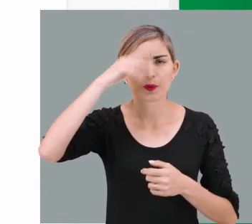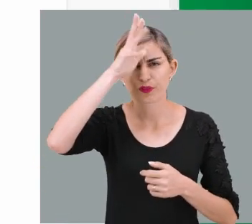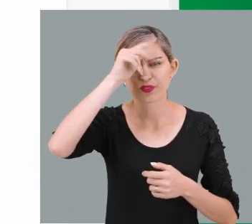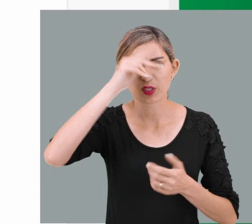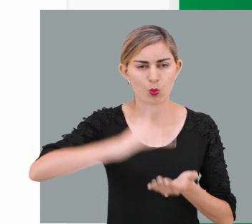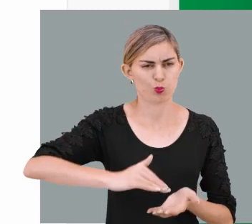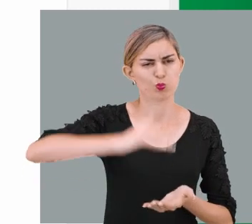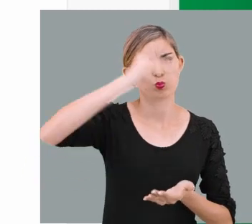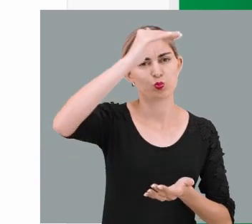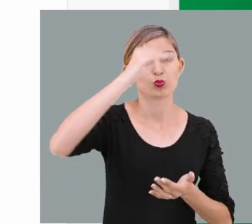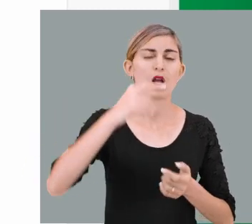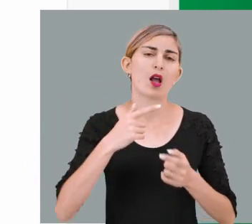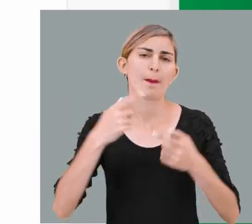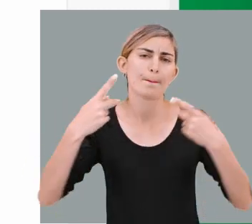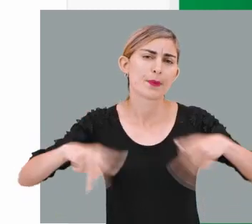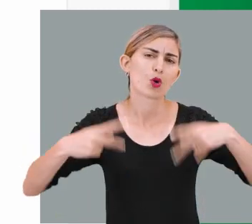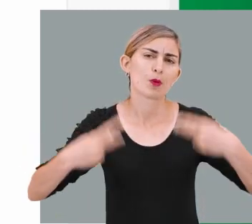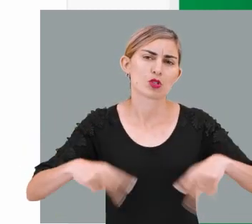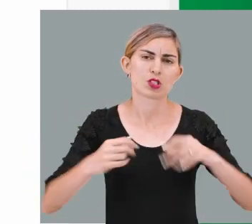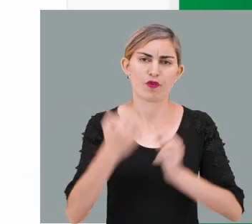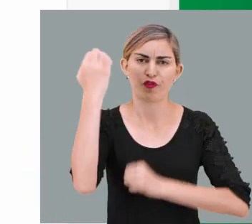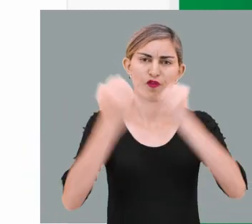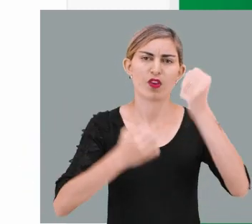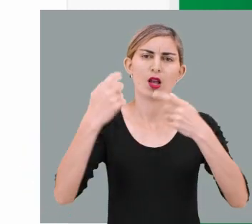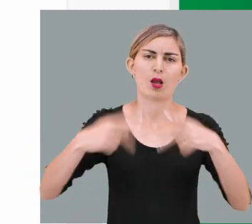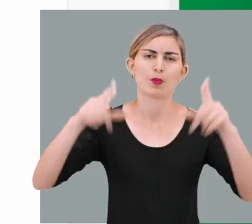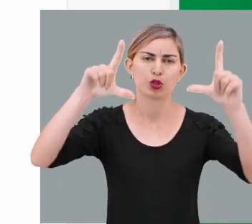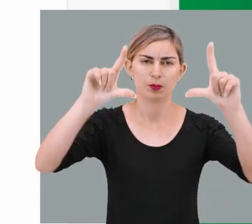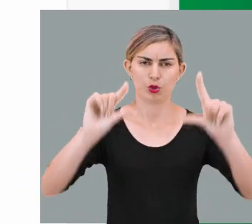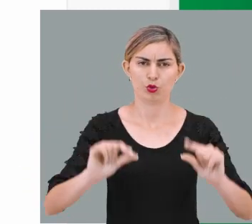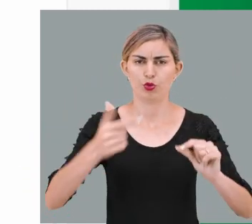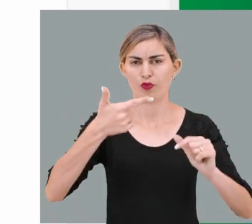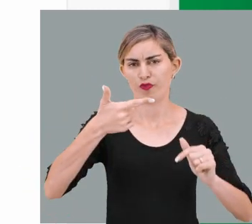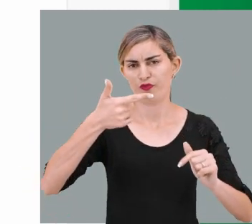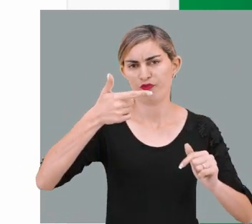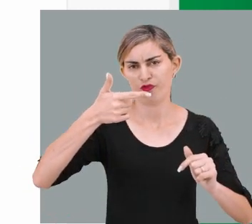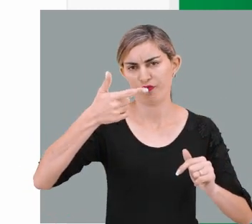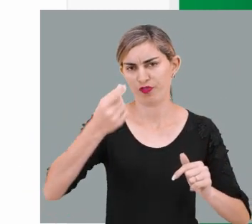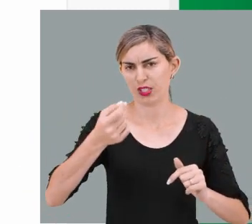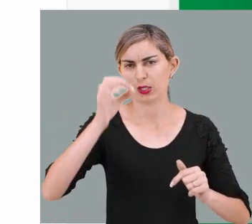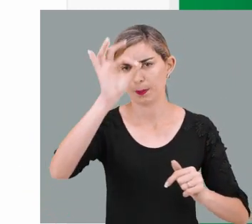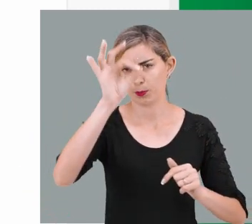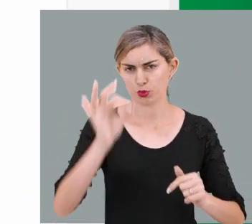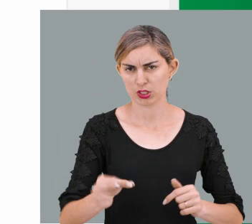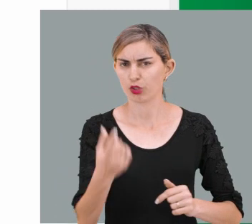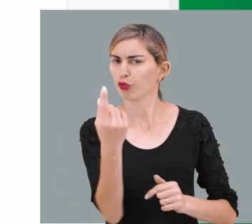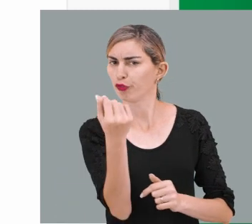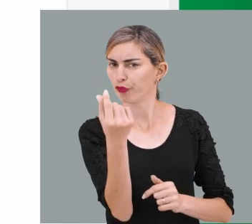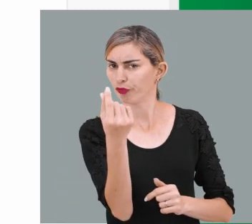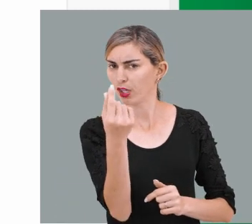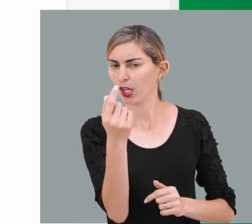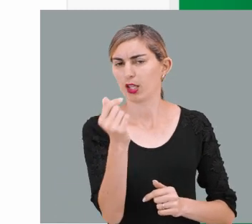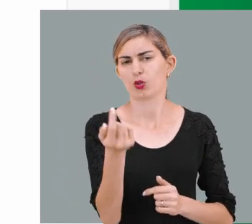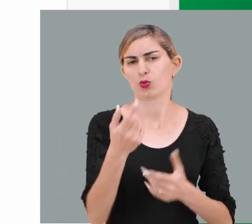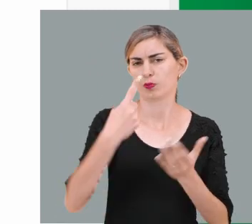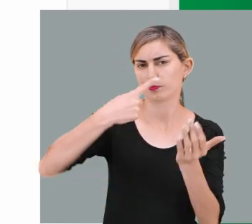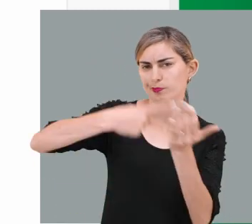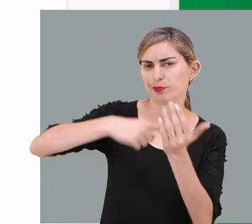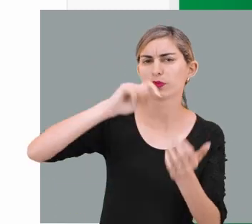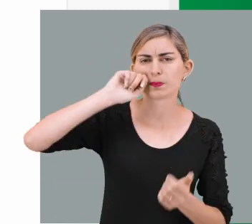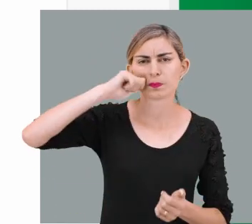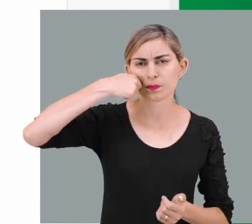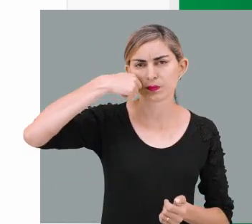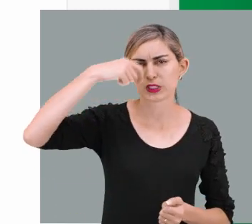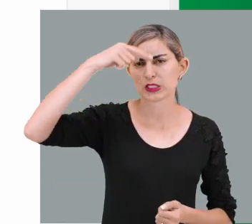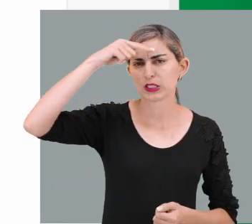esse motivo, o dono da fábrica fez uma promoção, reduzindo em 20% o preço dos sanduíches de frango.